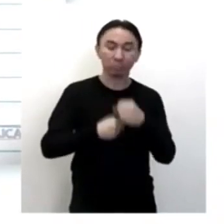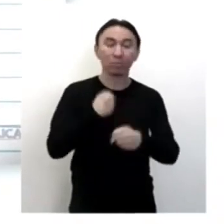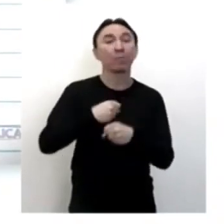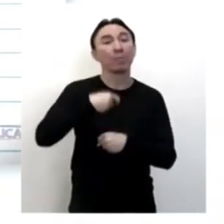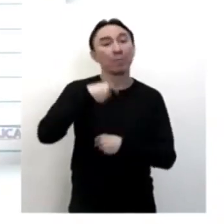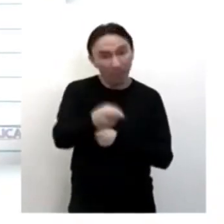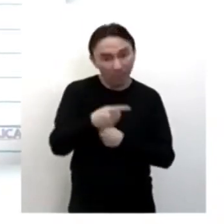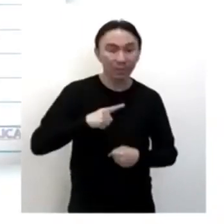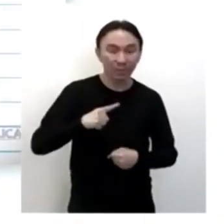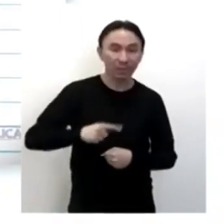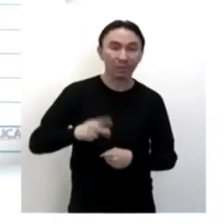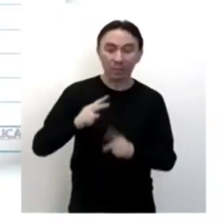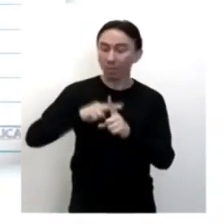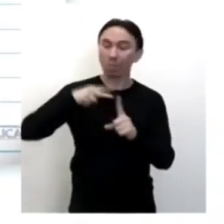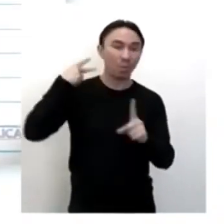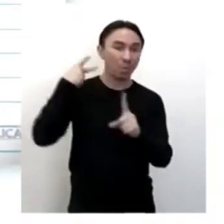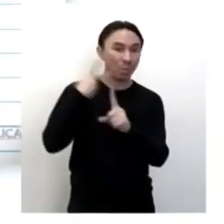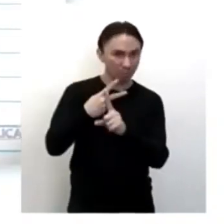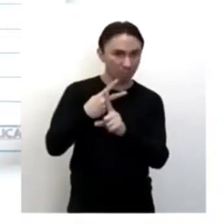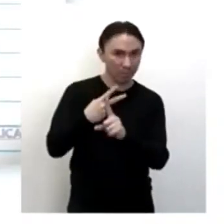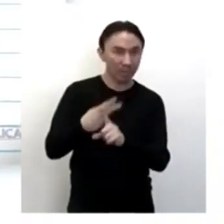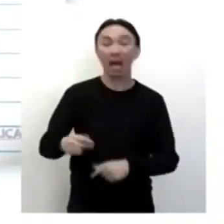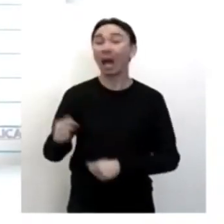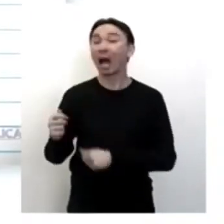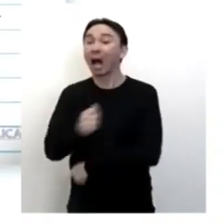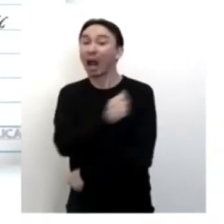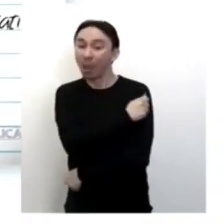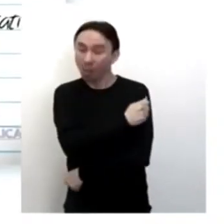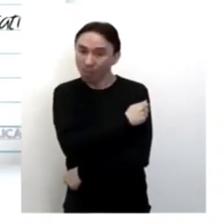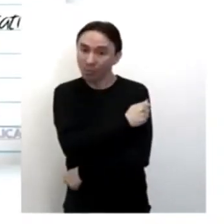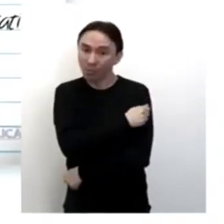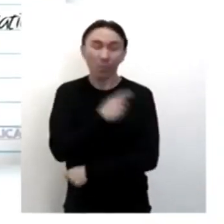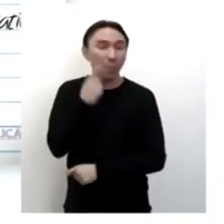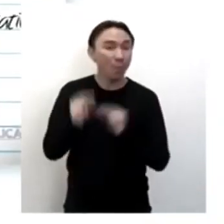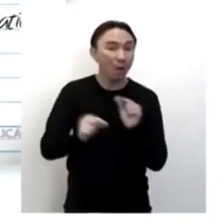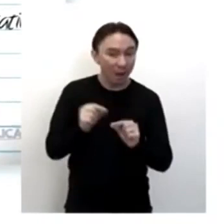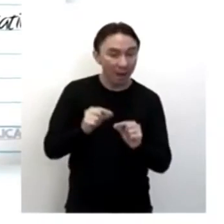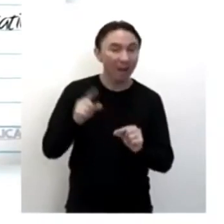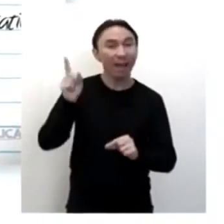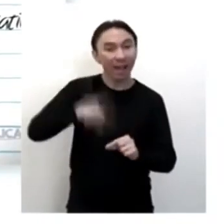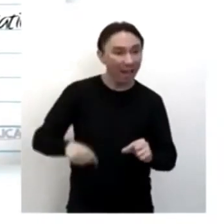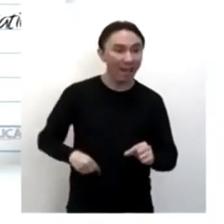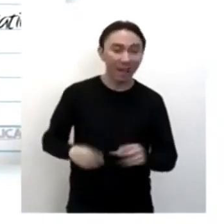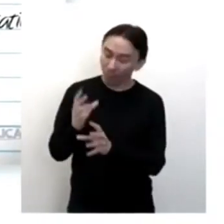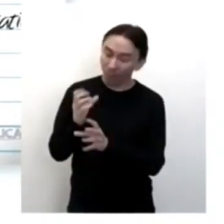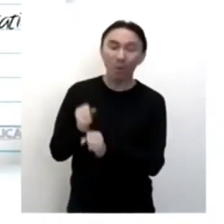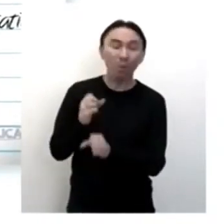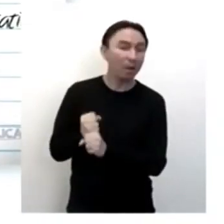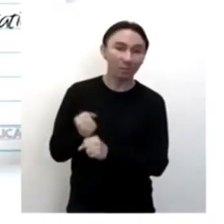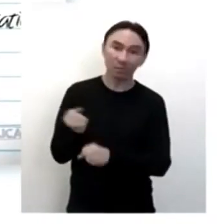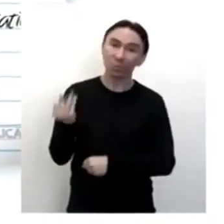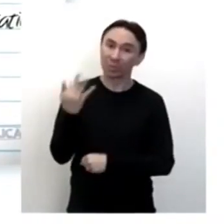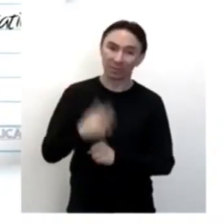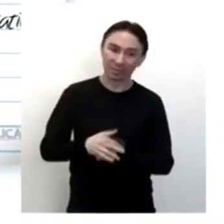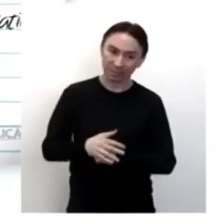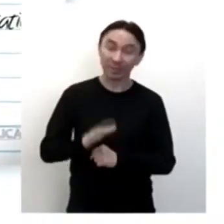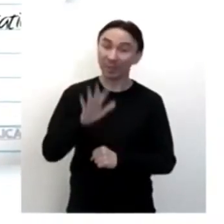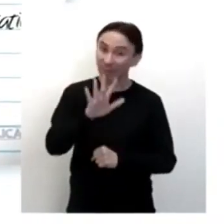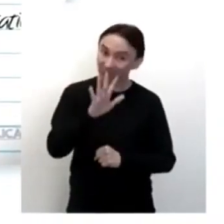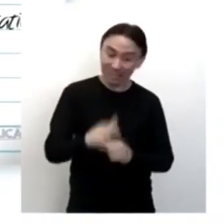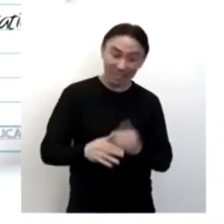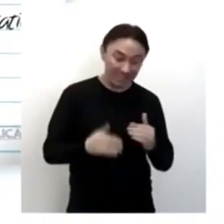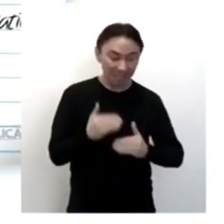um crescimento no número de alunos. Estamos lidando, então, com um aspecto quantitativo. Desenvolvimento, por sua vez,